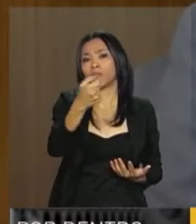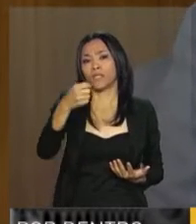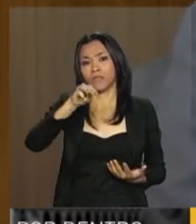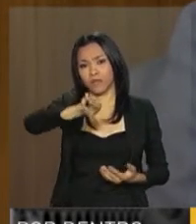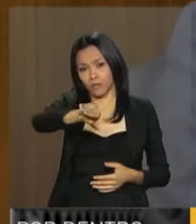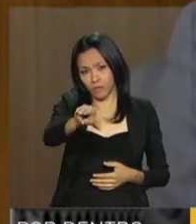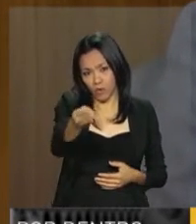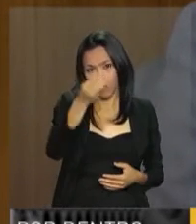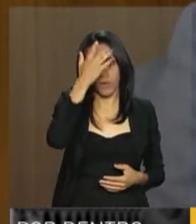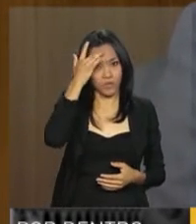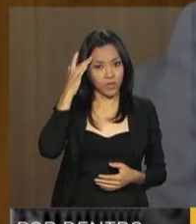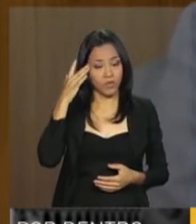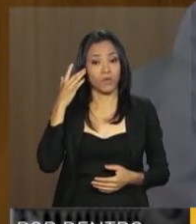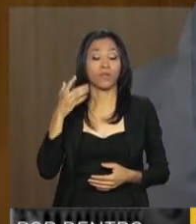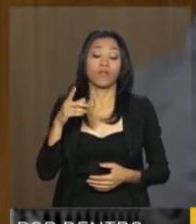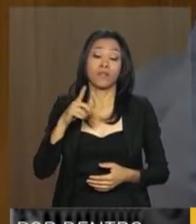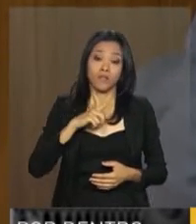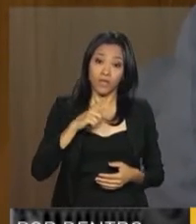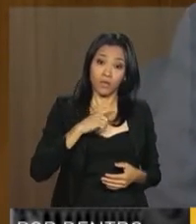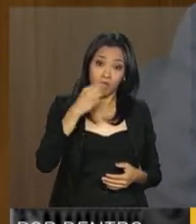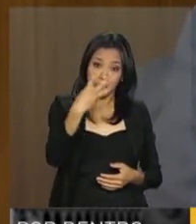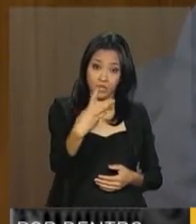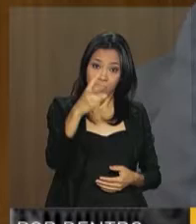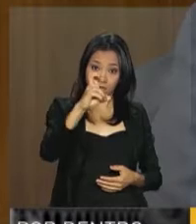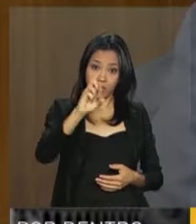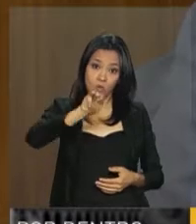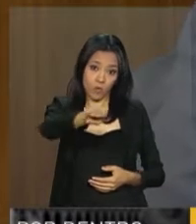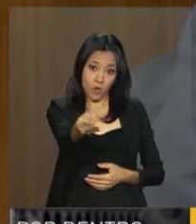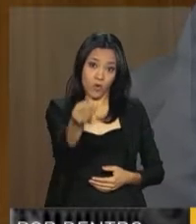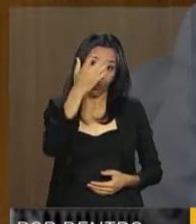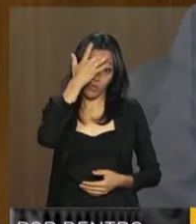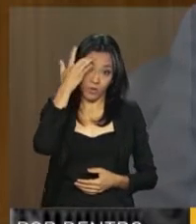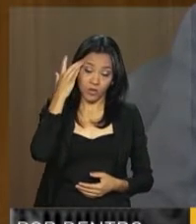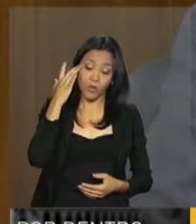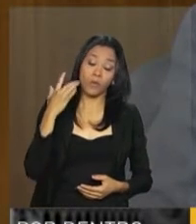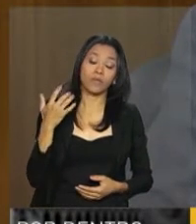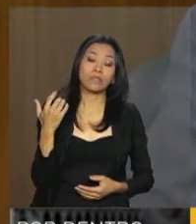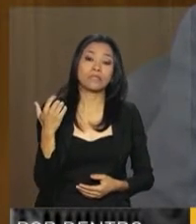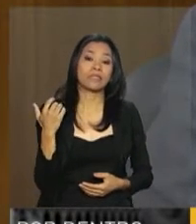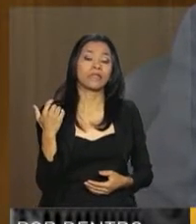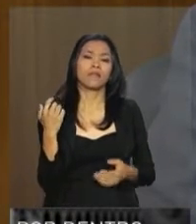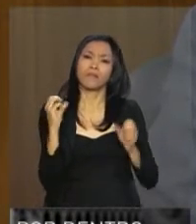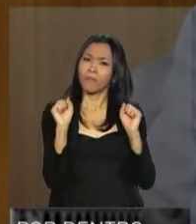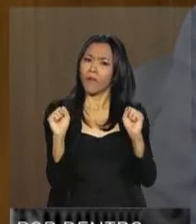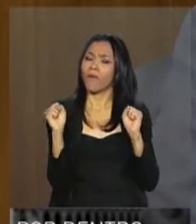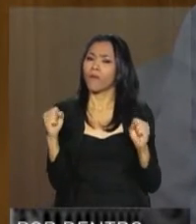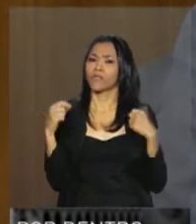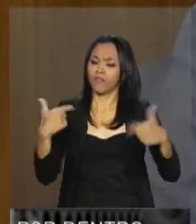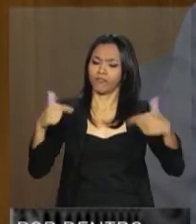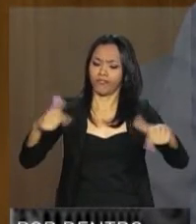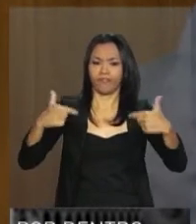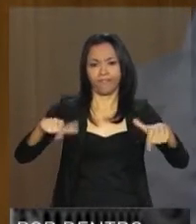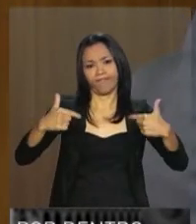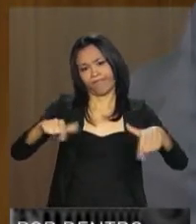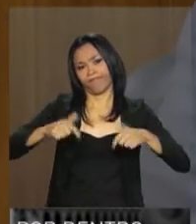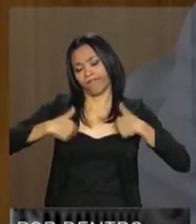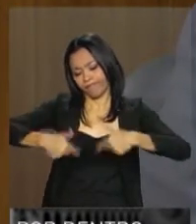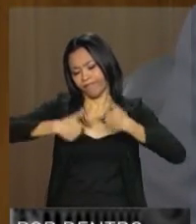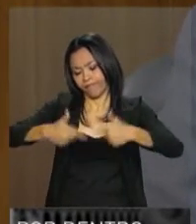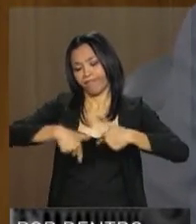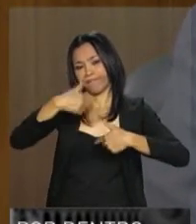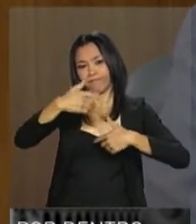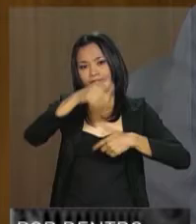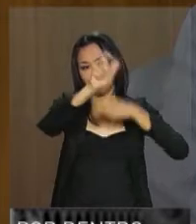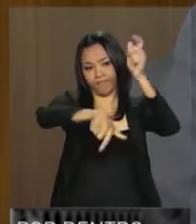135 milhões de pessoas com capacidade para exercer alguma atividade laboral a realidade do